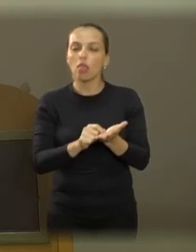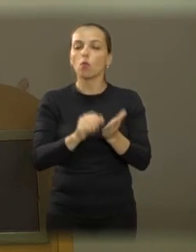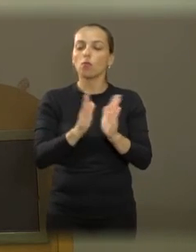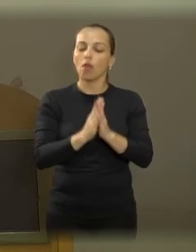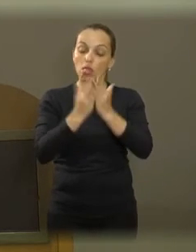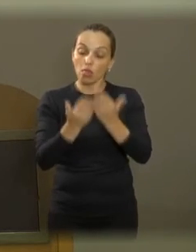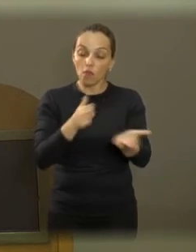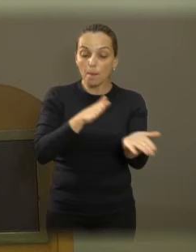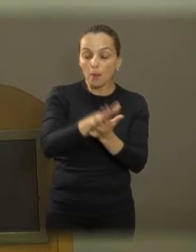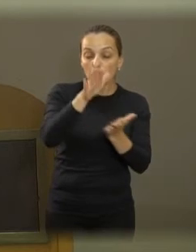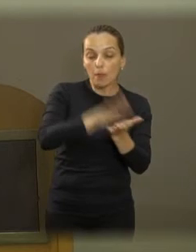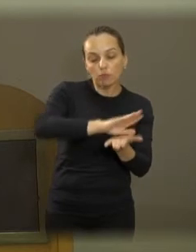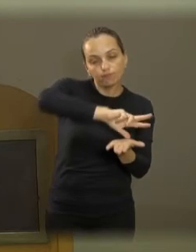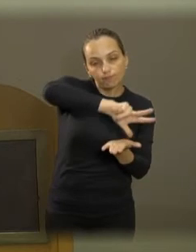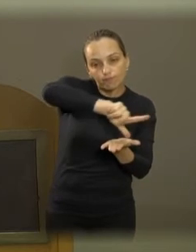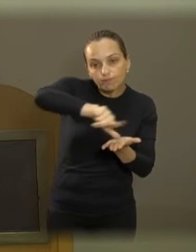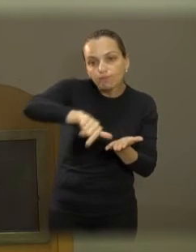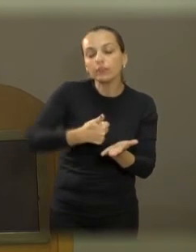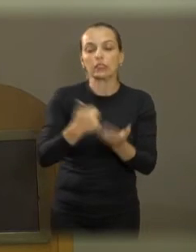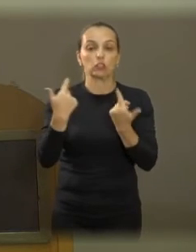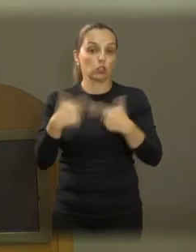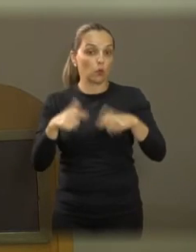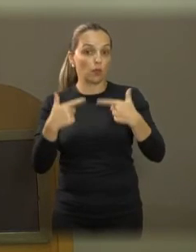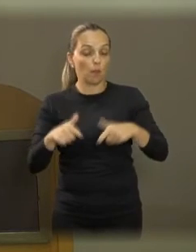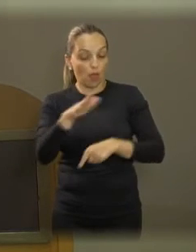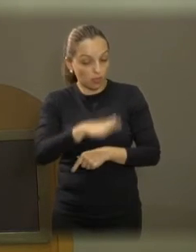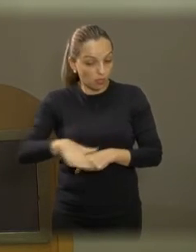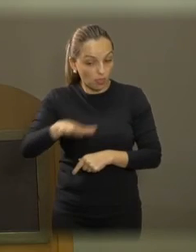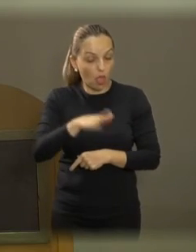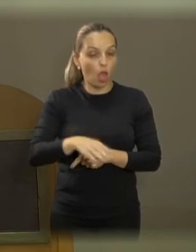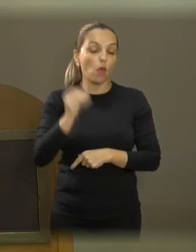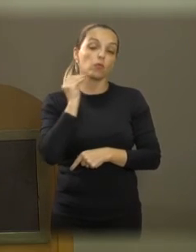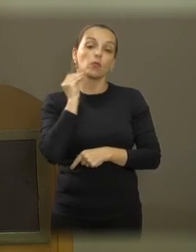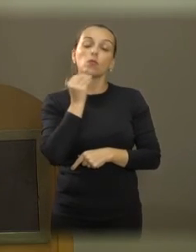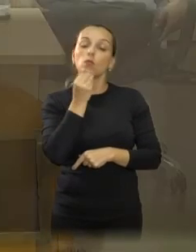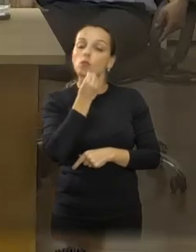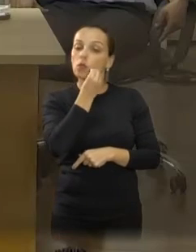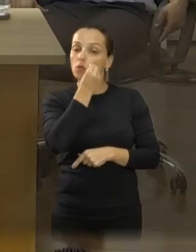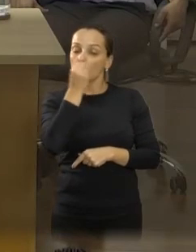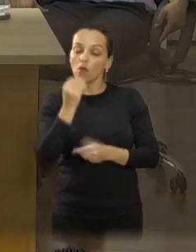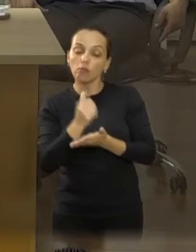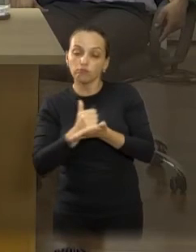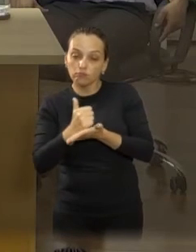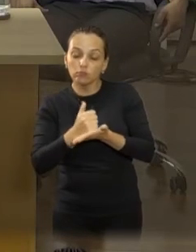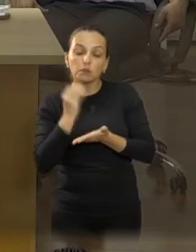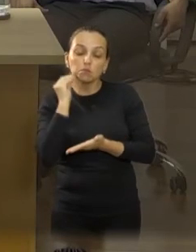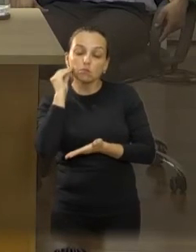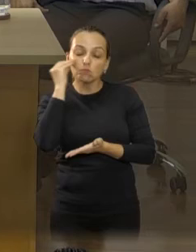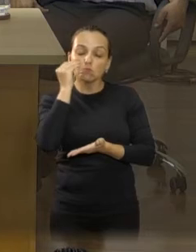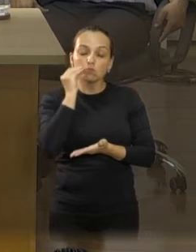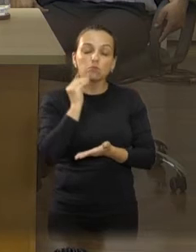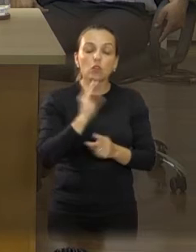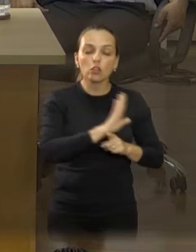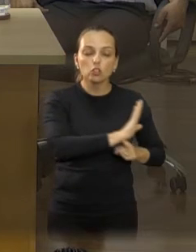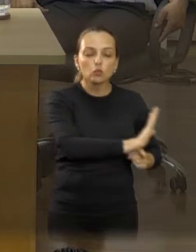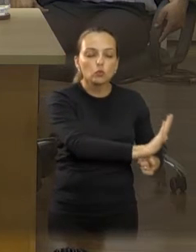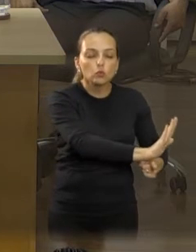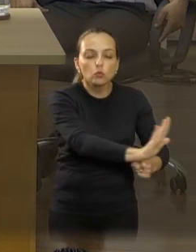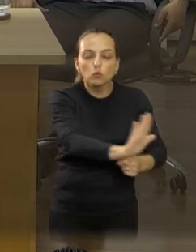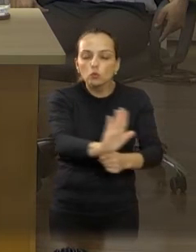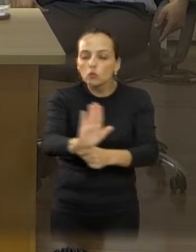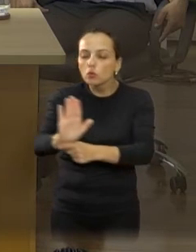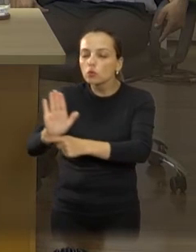área de cosmetologia, ajudou milhares de pessoas, centenas de pessoas, né, com seu conhecimento, não só